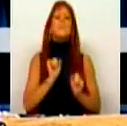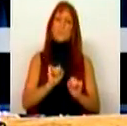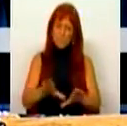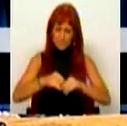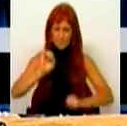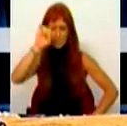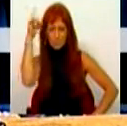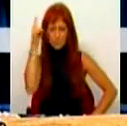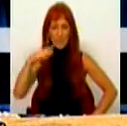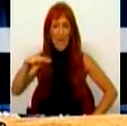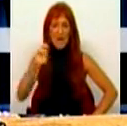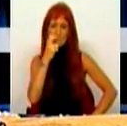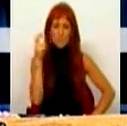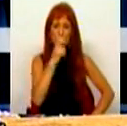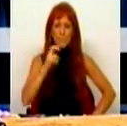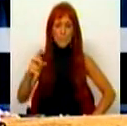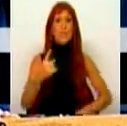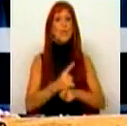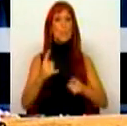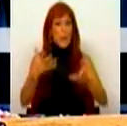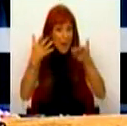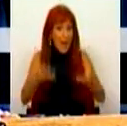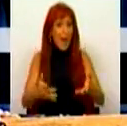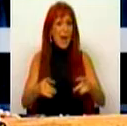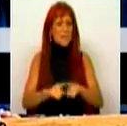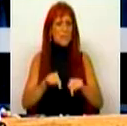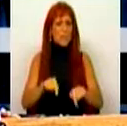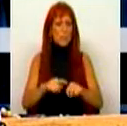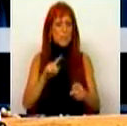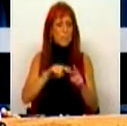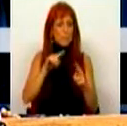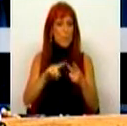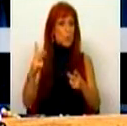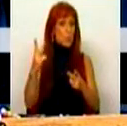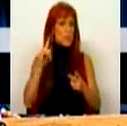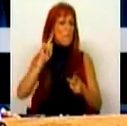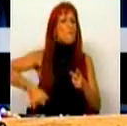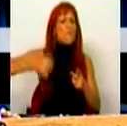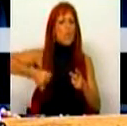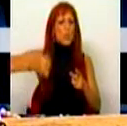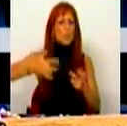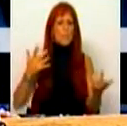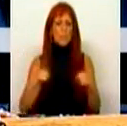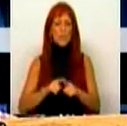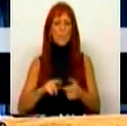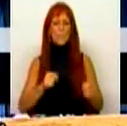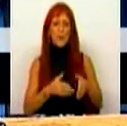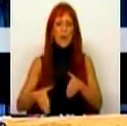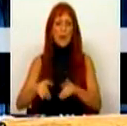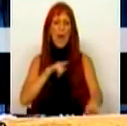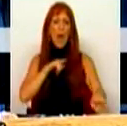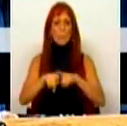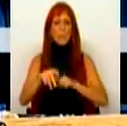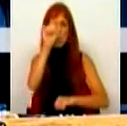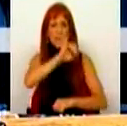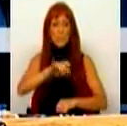pela primeira vez a área da energia. Porque estas são duas componentes fundamentais para a condução da política